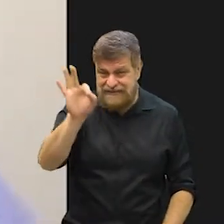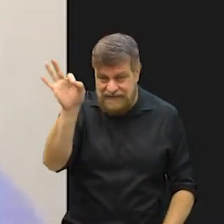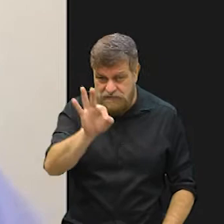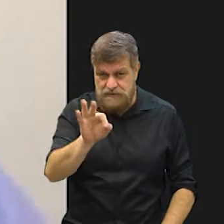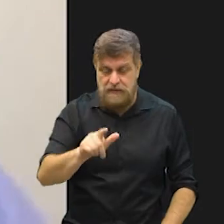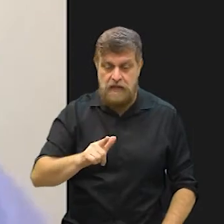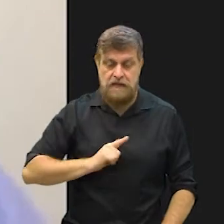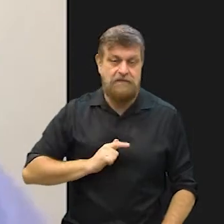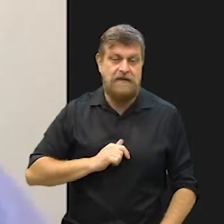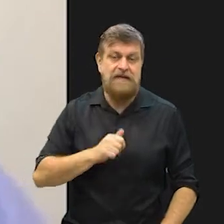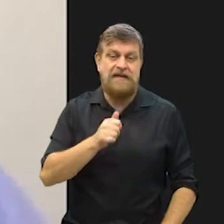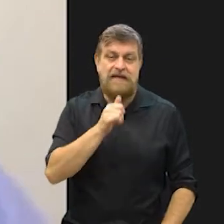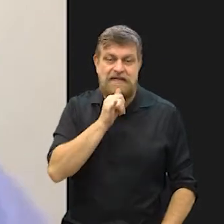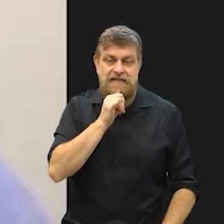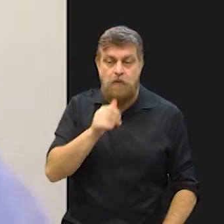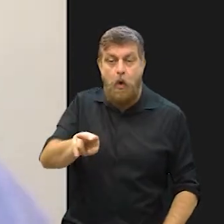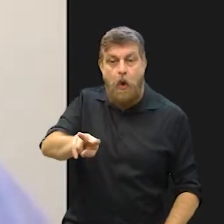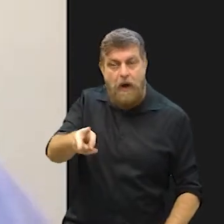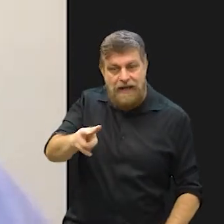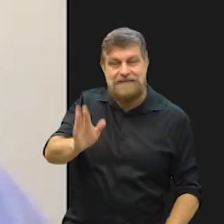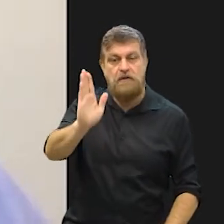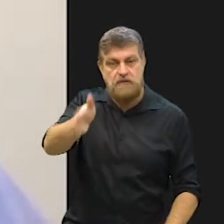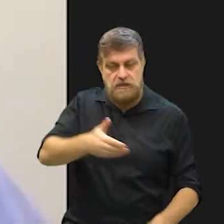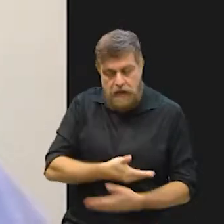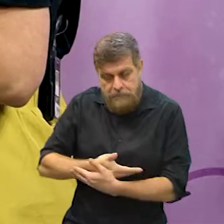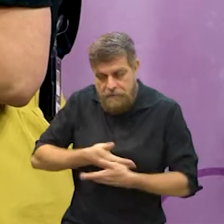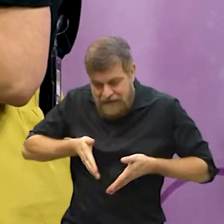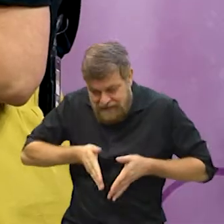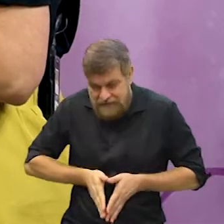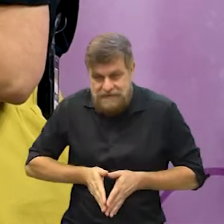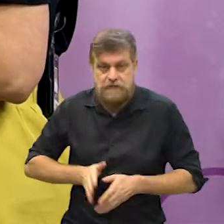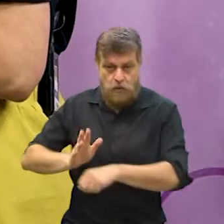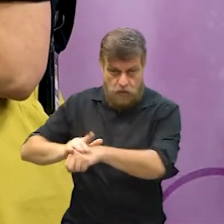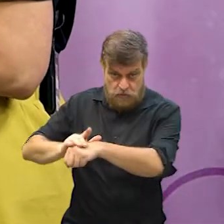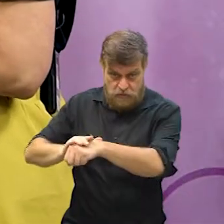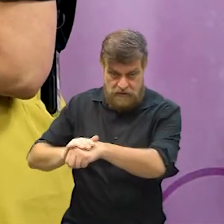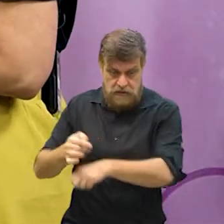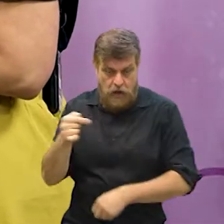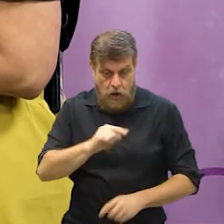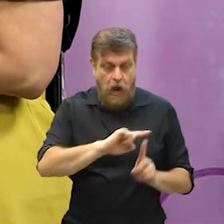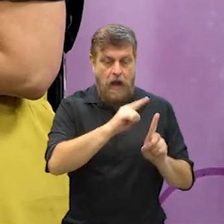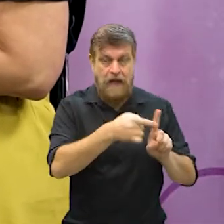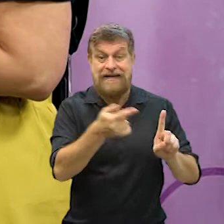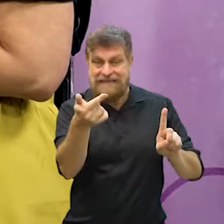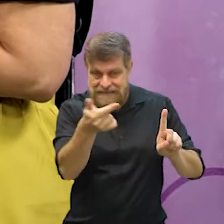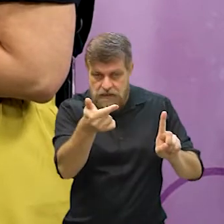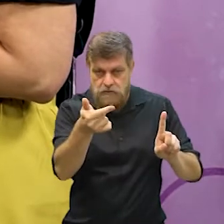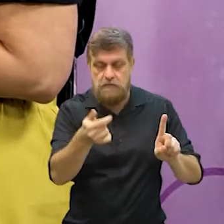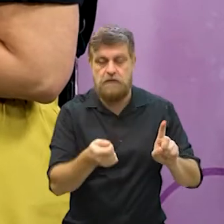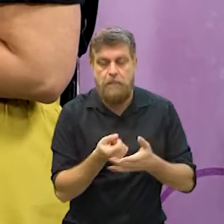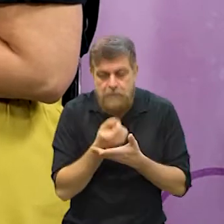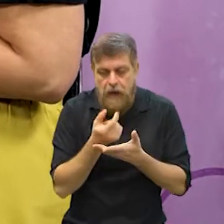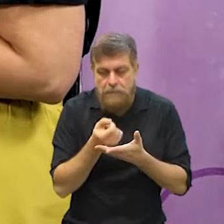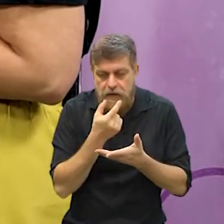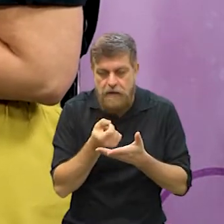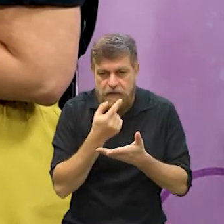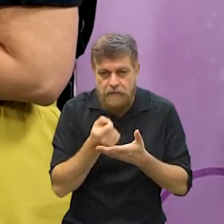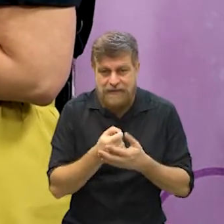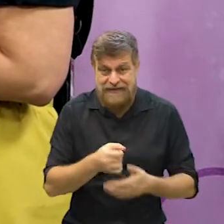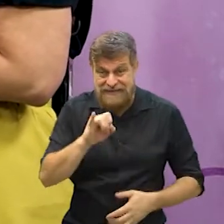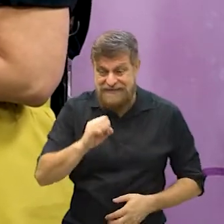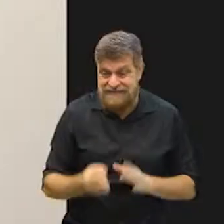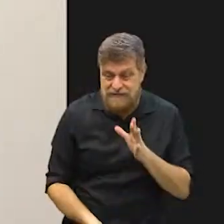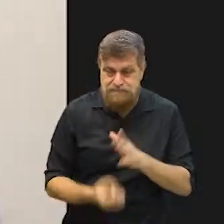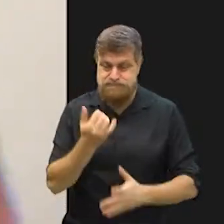em casais que já tiveram um bebê com mielomeningocele. Uma vez que a doença aconteceu, não teve jeito de